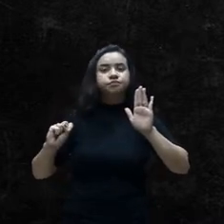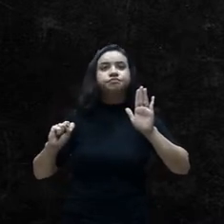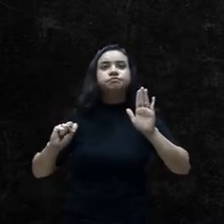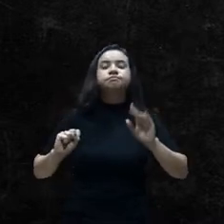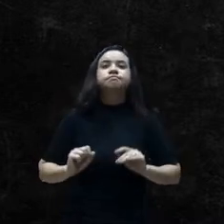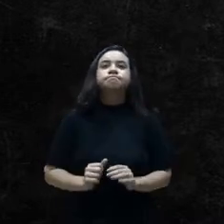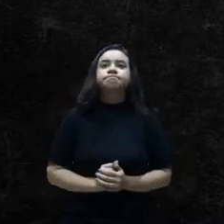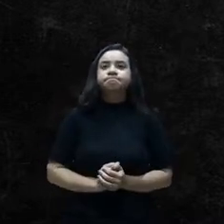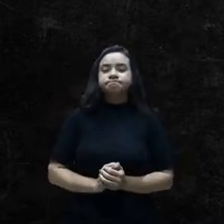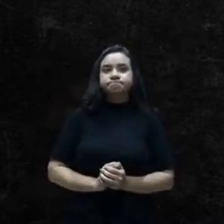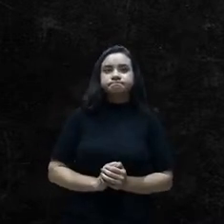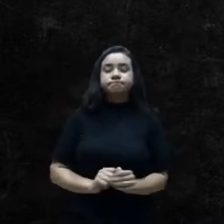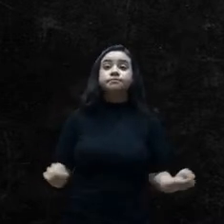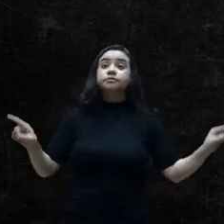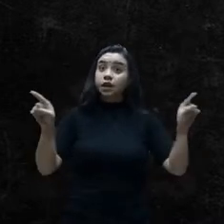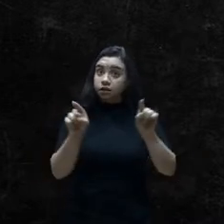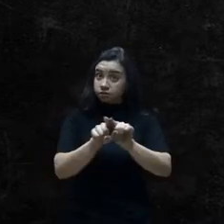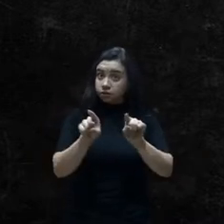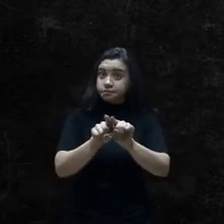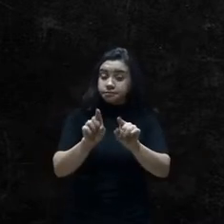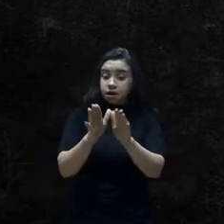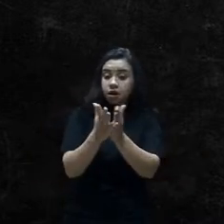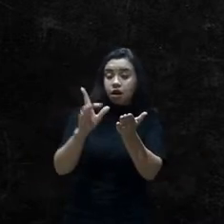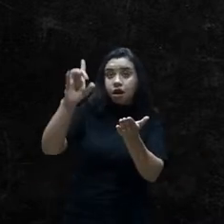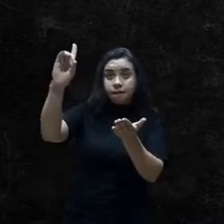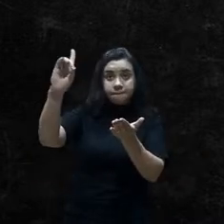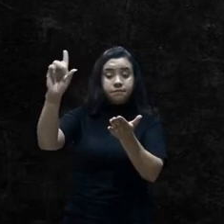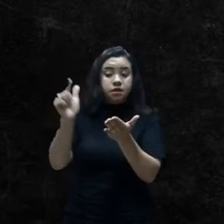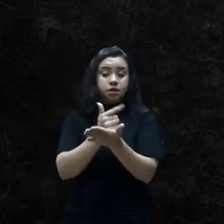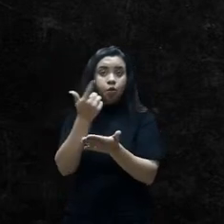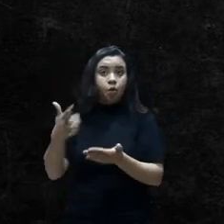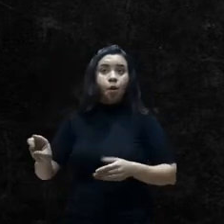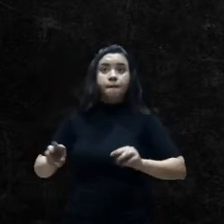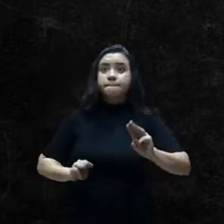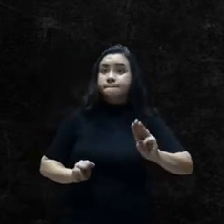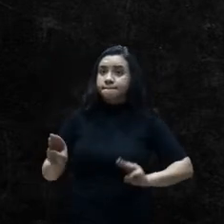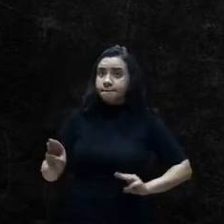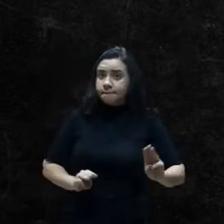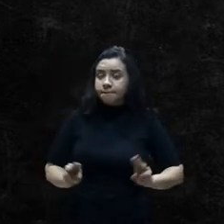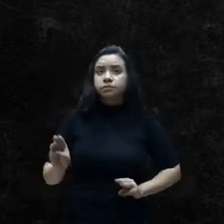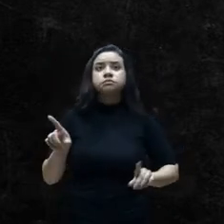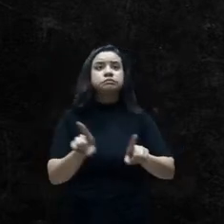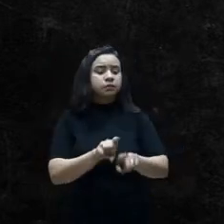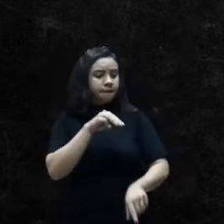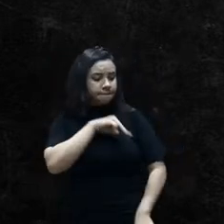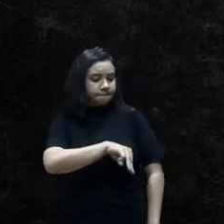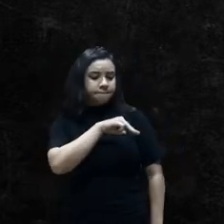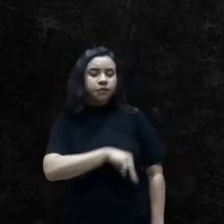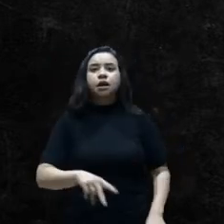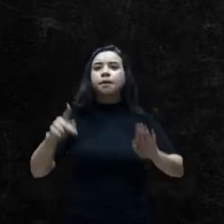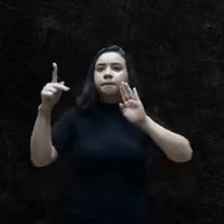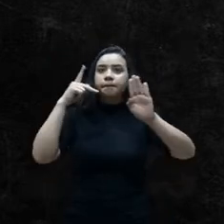Também nós encontramos nos outros evangelhos, tanto de Marcos quanto de Mateus, a mesma parábola